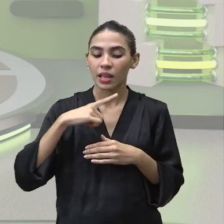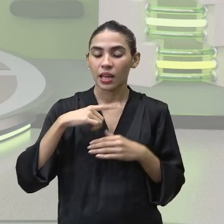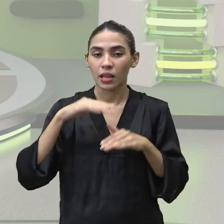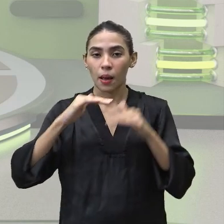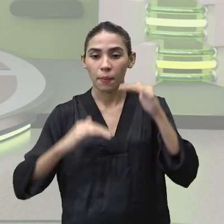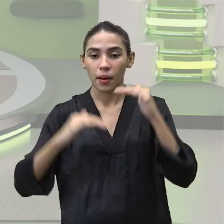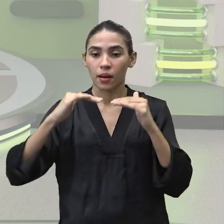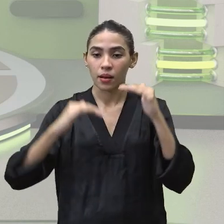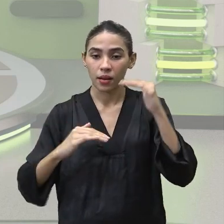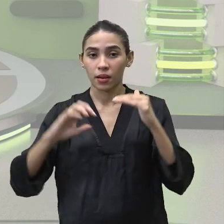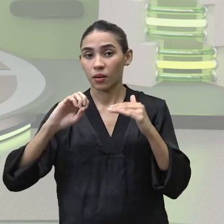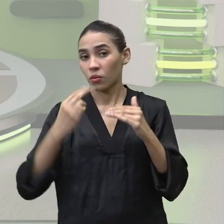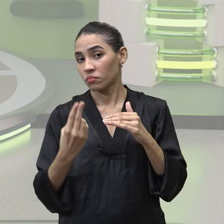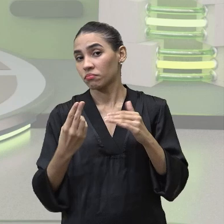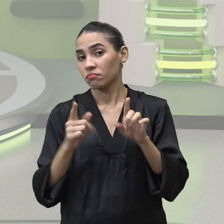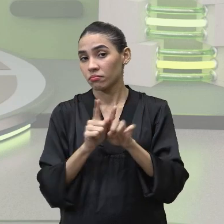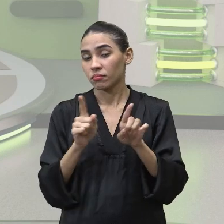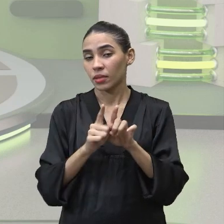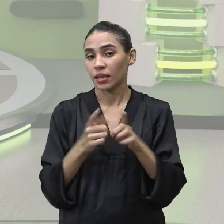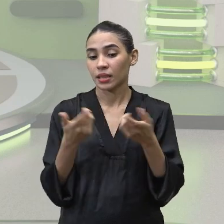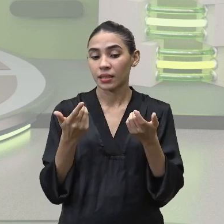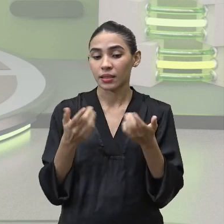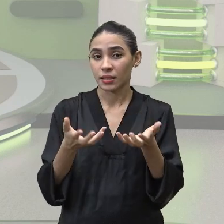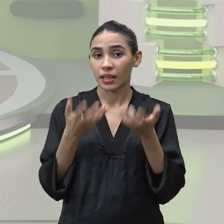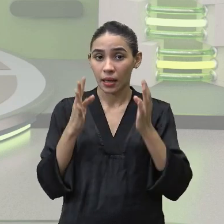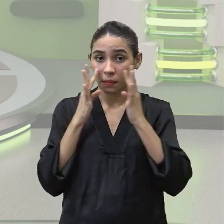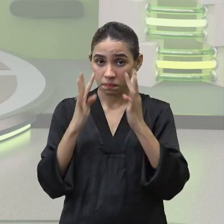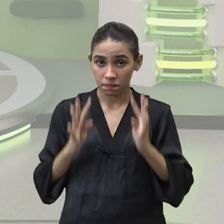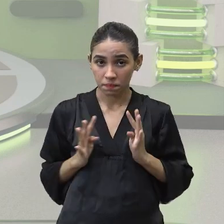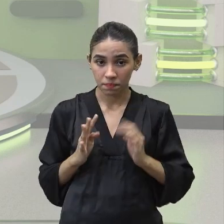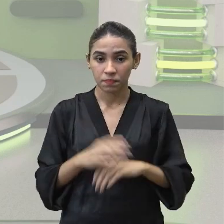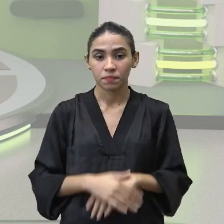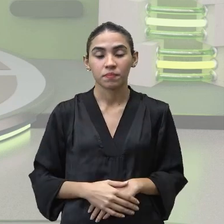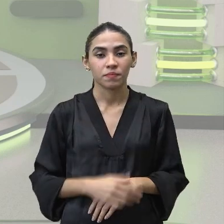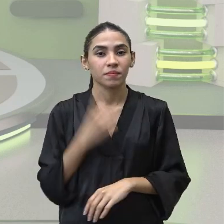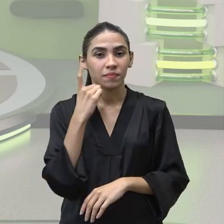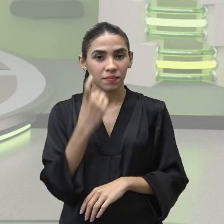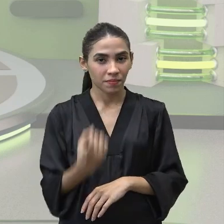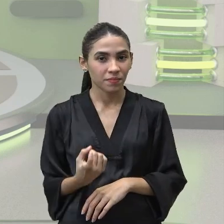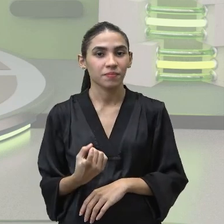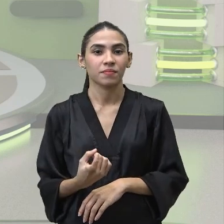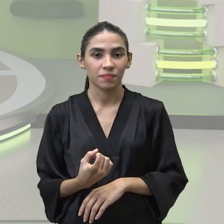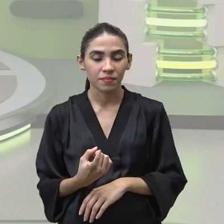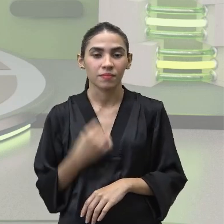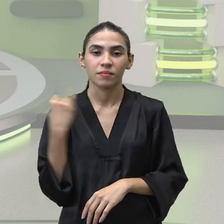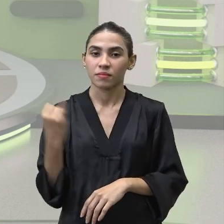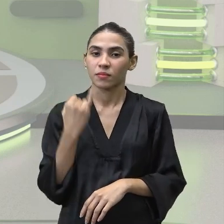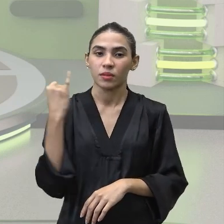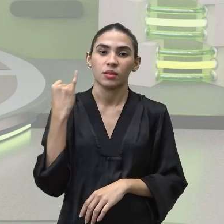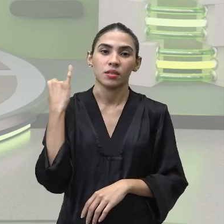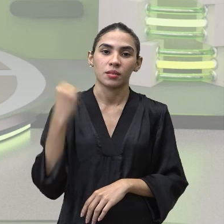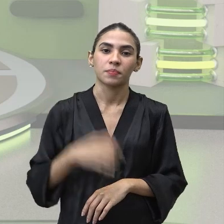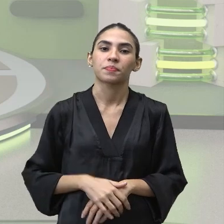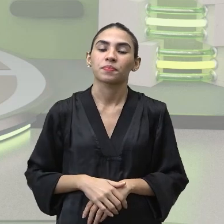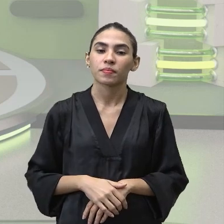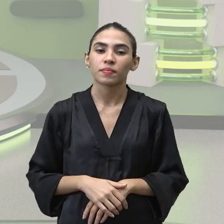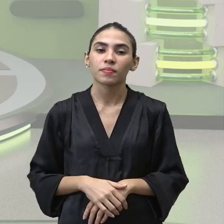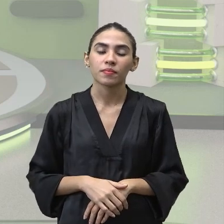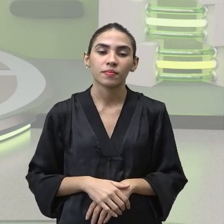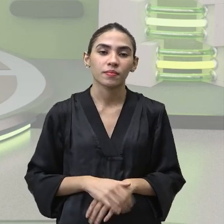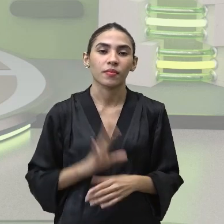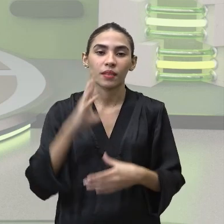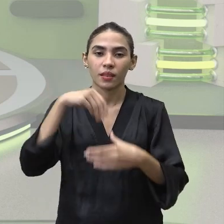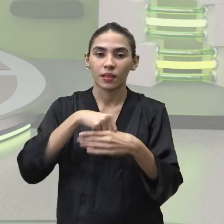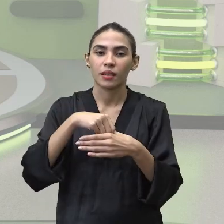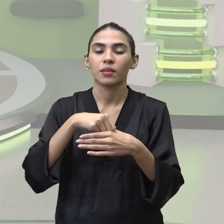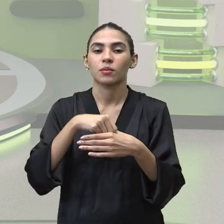desequilíbrio e demanda um pouquinho da nossa atenção. Que coisa interessante, né? Olha a importância desses indivíduos